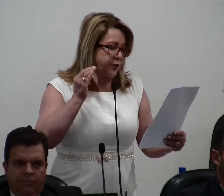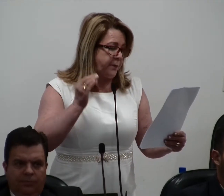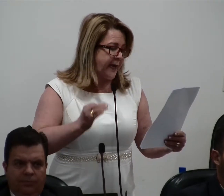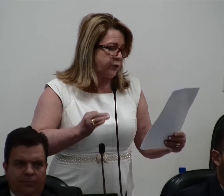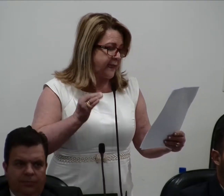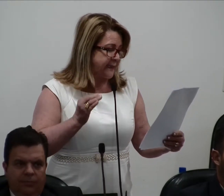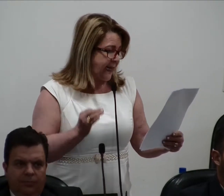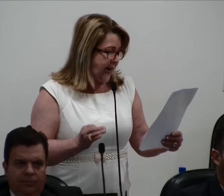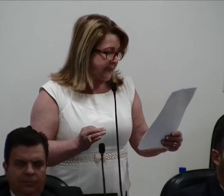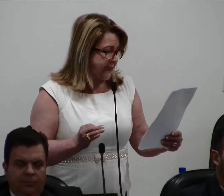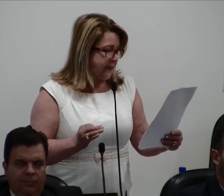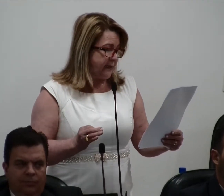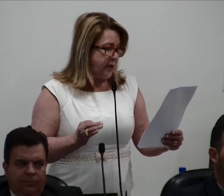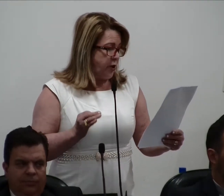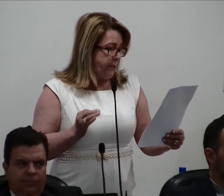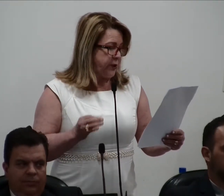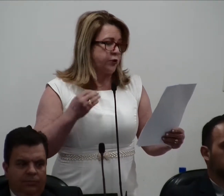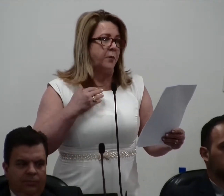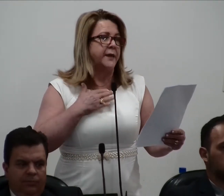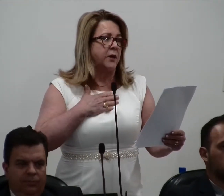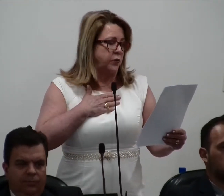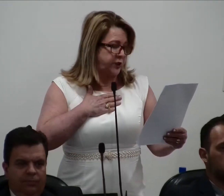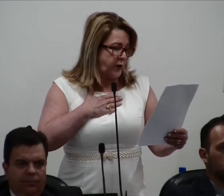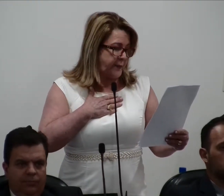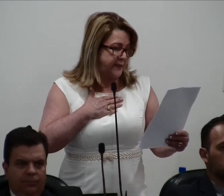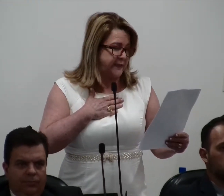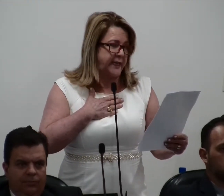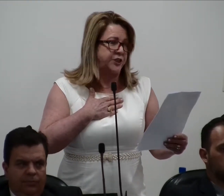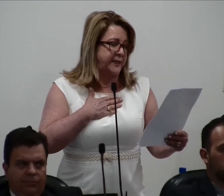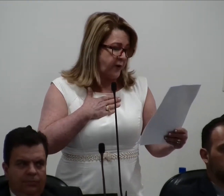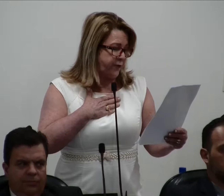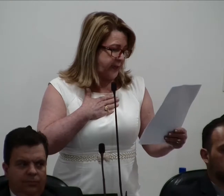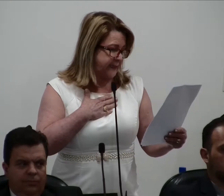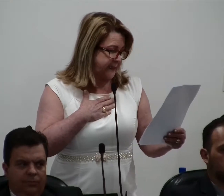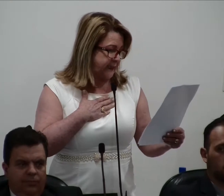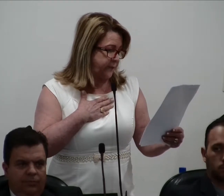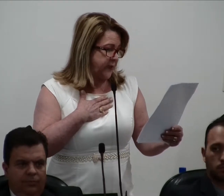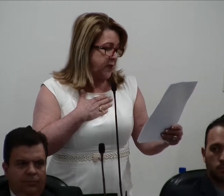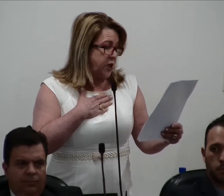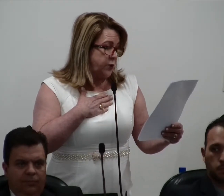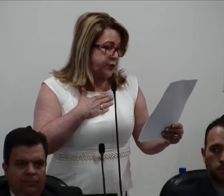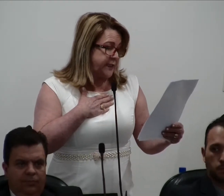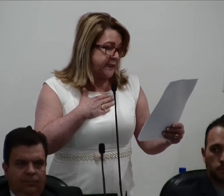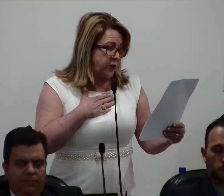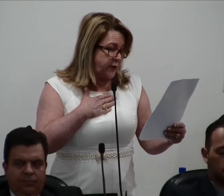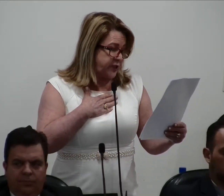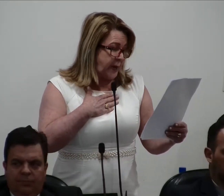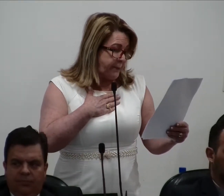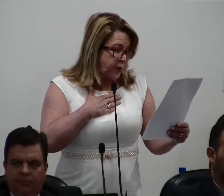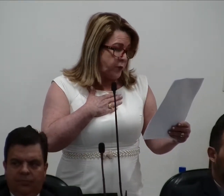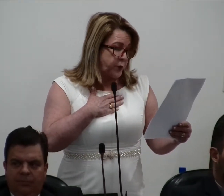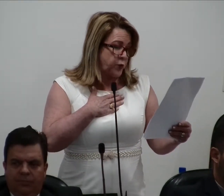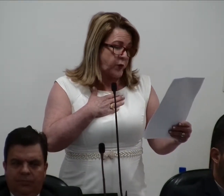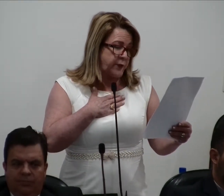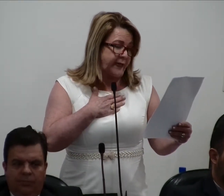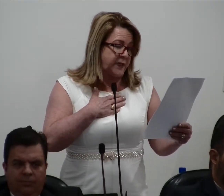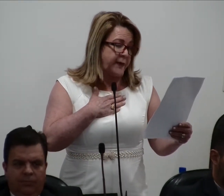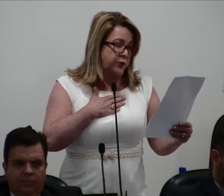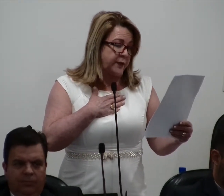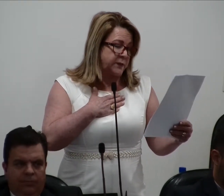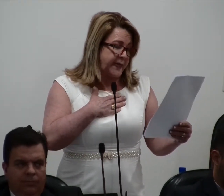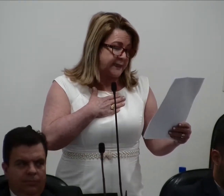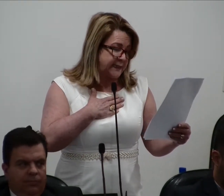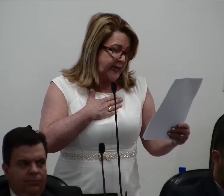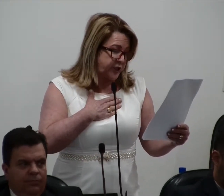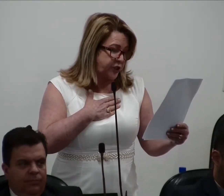o regimento desta casa. Pois comigo, senhora presidente, não foi assim. No dia 19 de abril, protocolei o